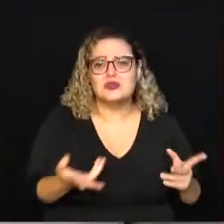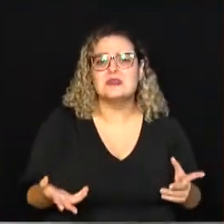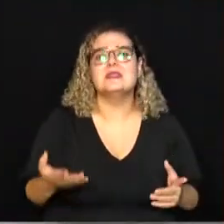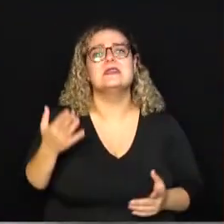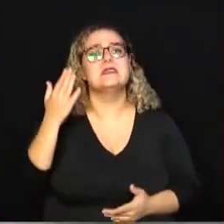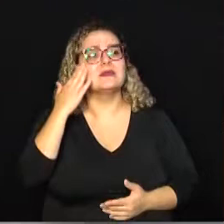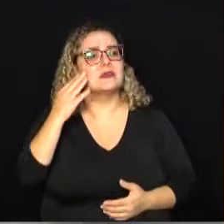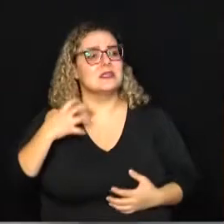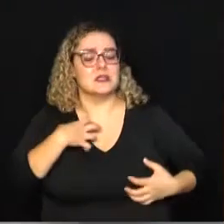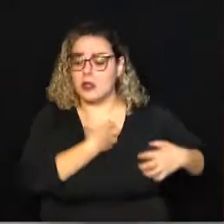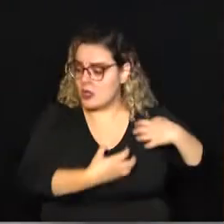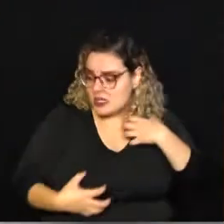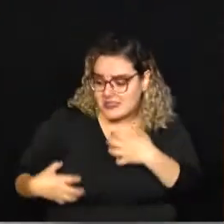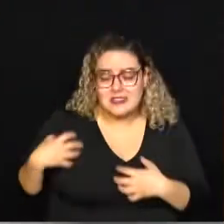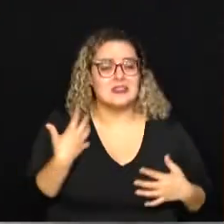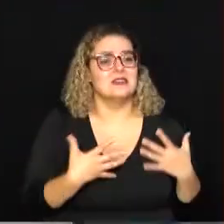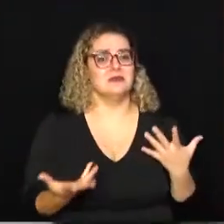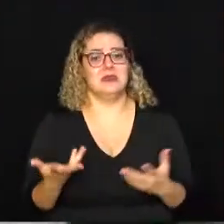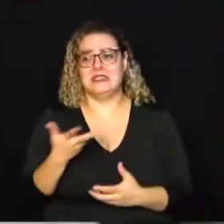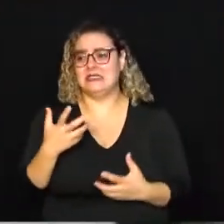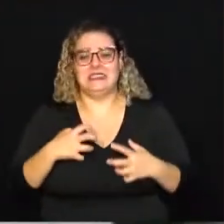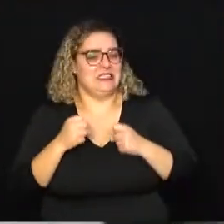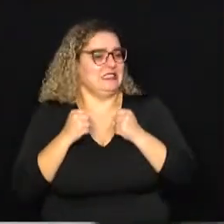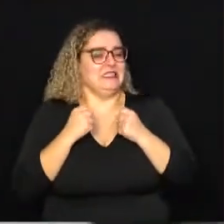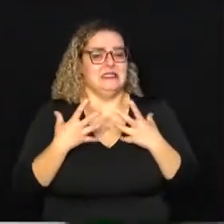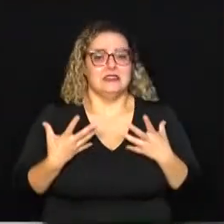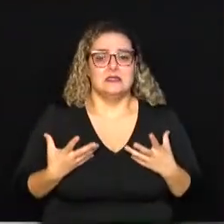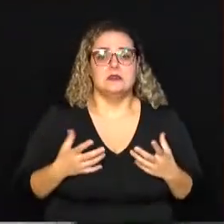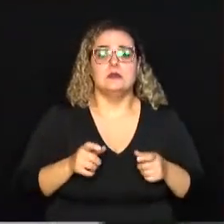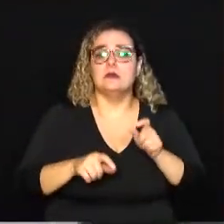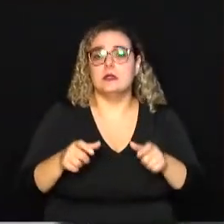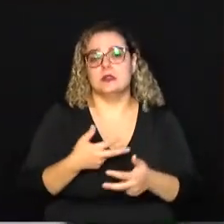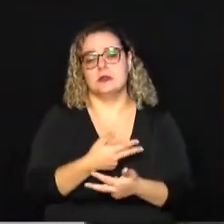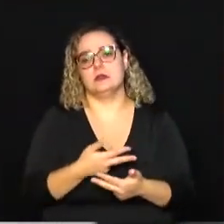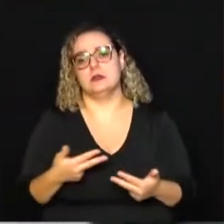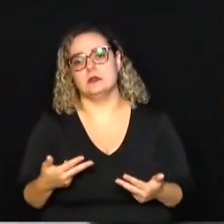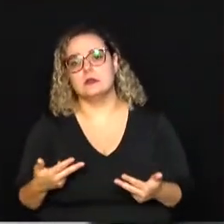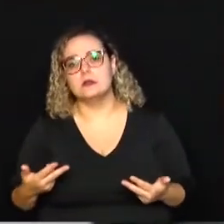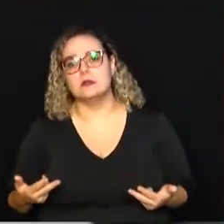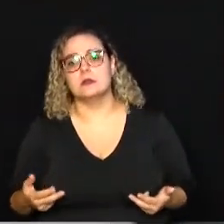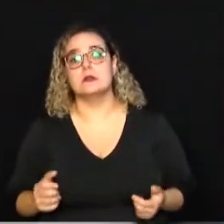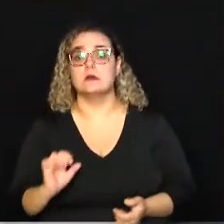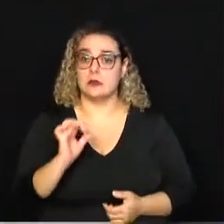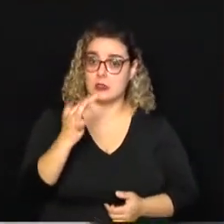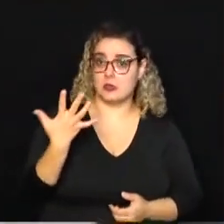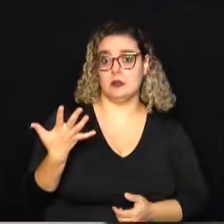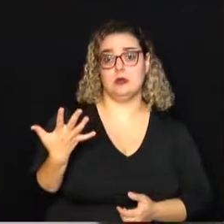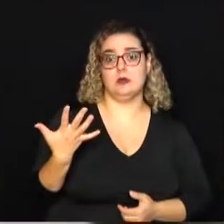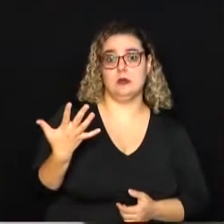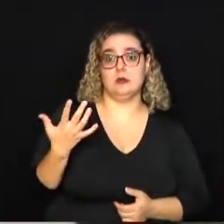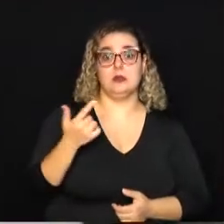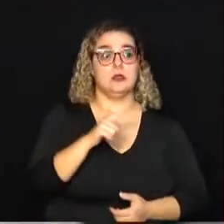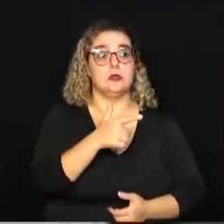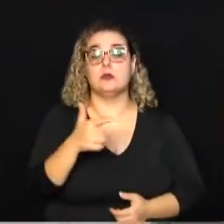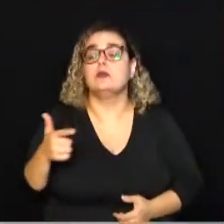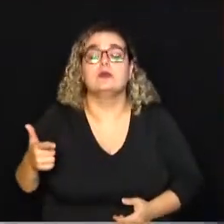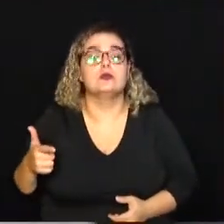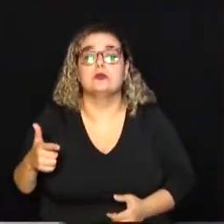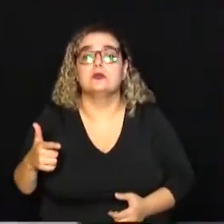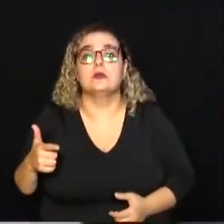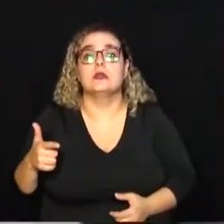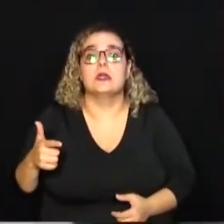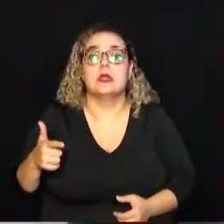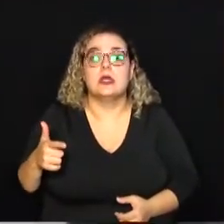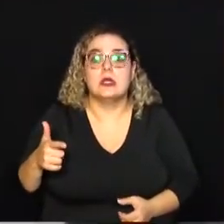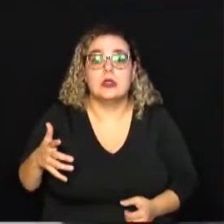desespero, consequência da angústia que bate em muita gente quando se vê diante de uma situação de desamparo. Eu estou dizendo isso porque eu acho que isso tem que ser